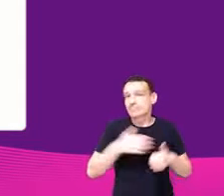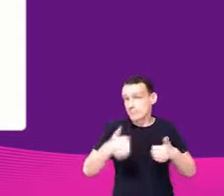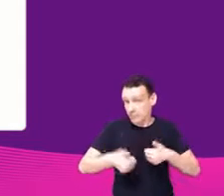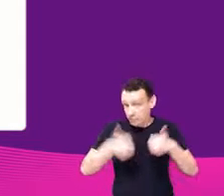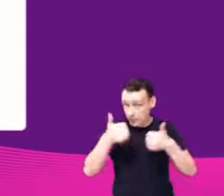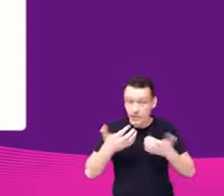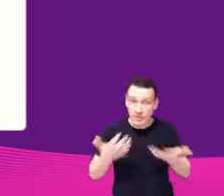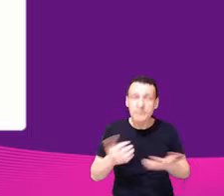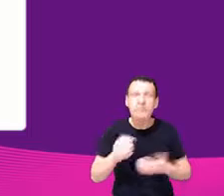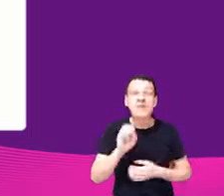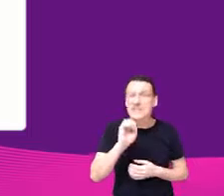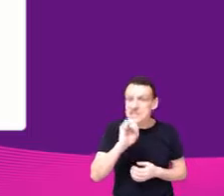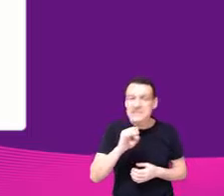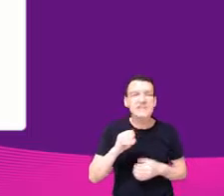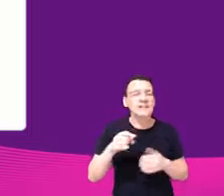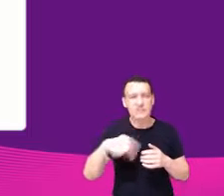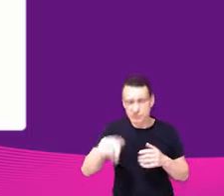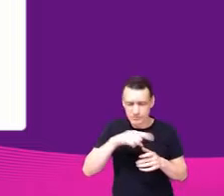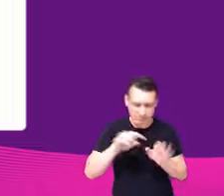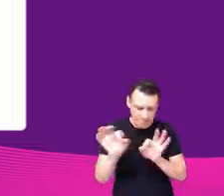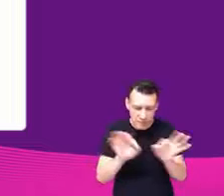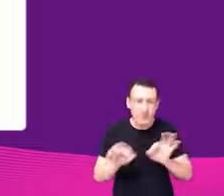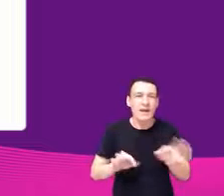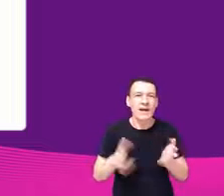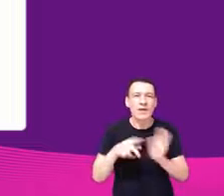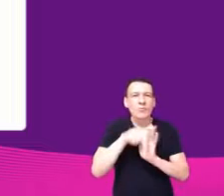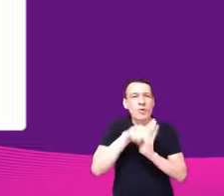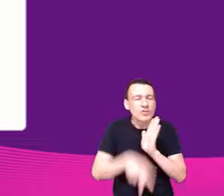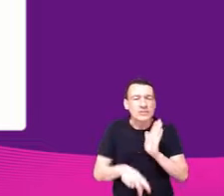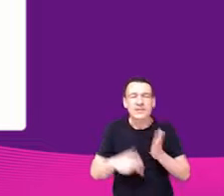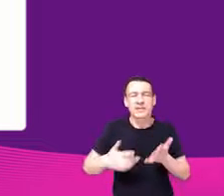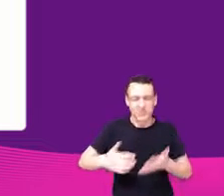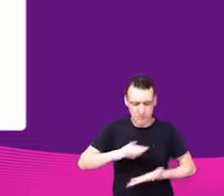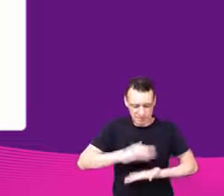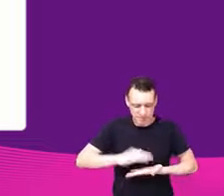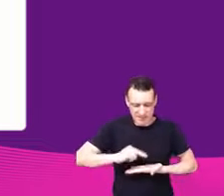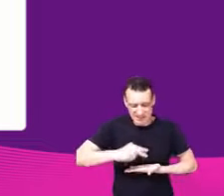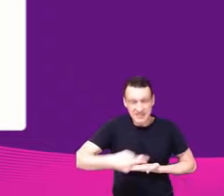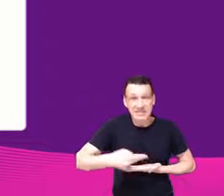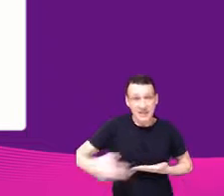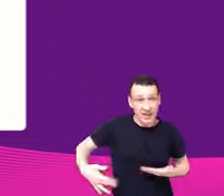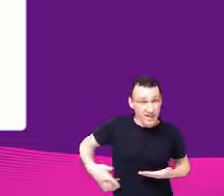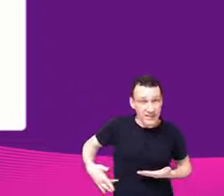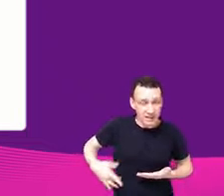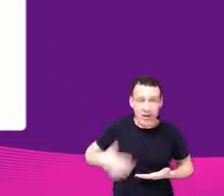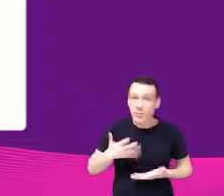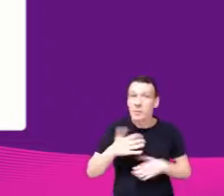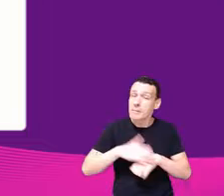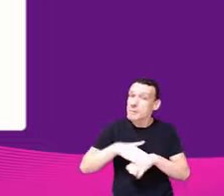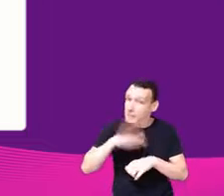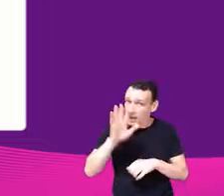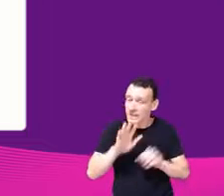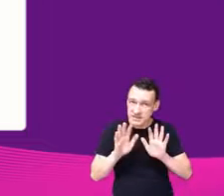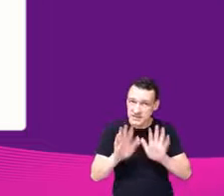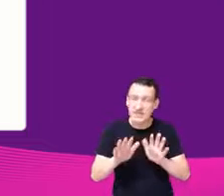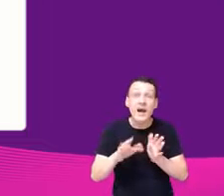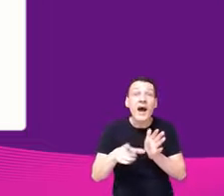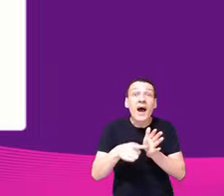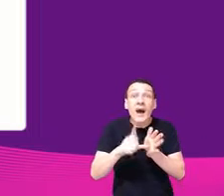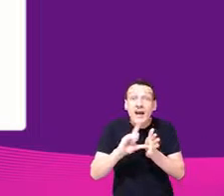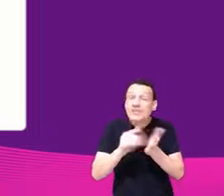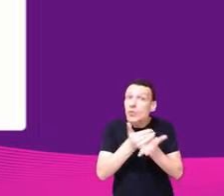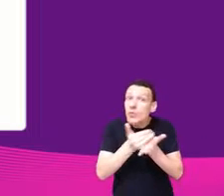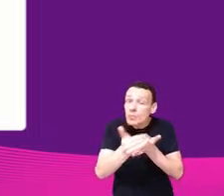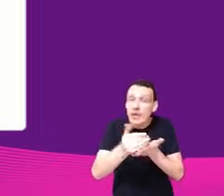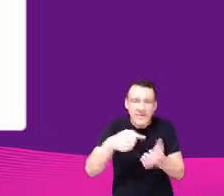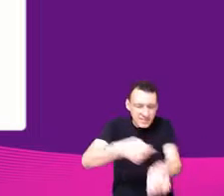renal são super importantes, desde o tratamento preemptivo, né, transplante antes do início de diálise, mas principalmente